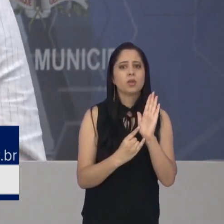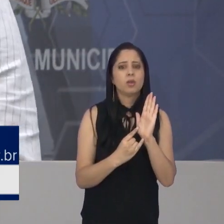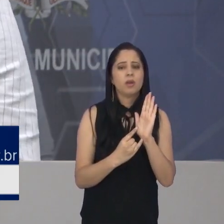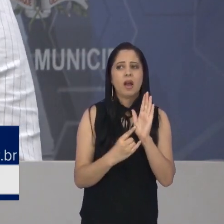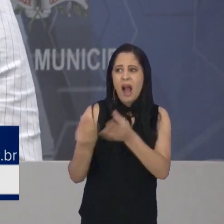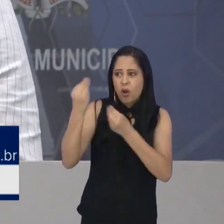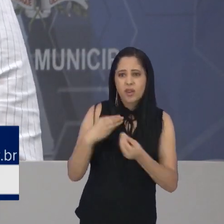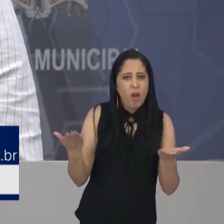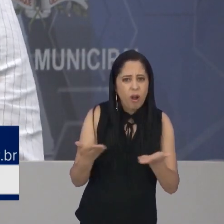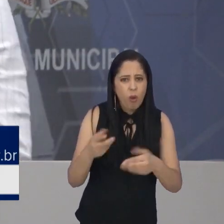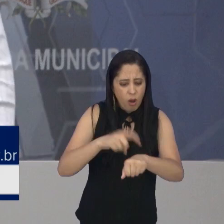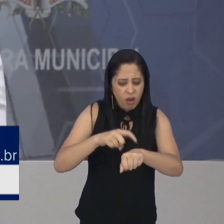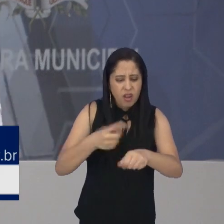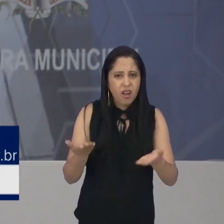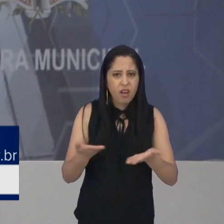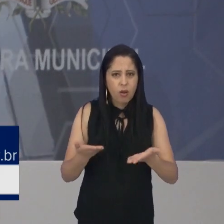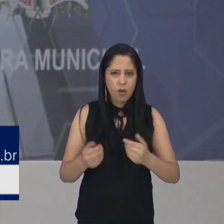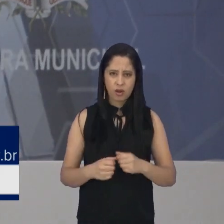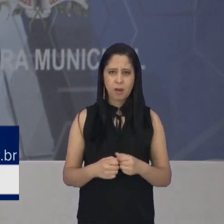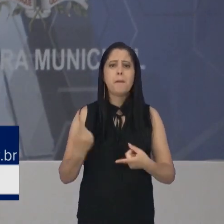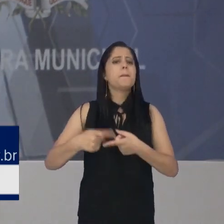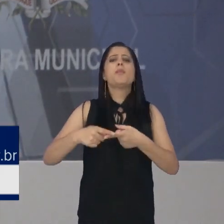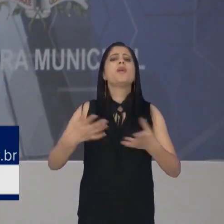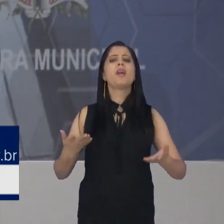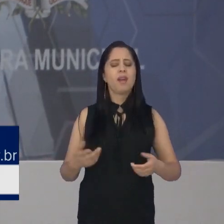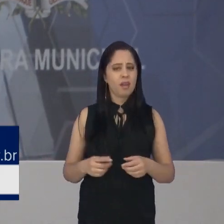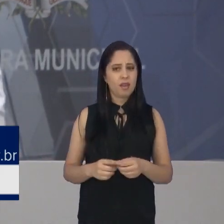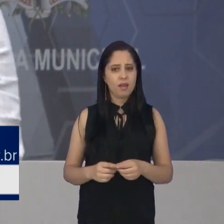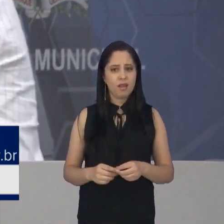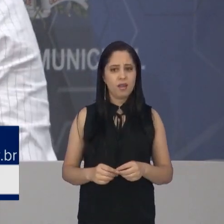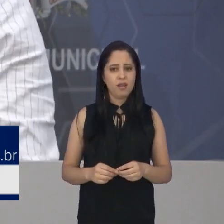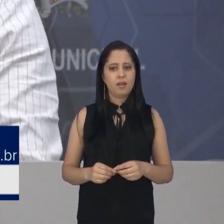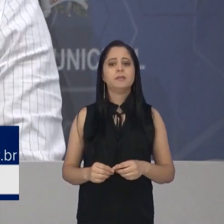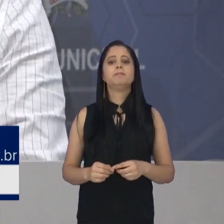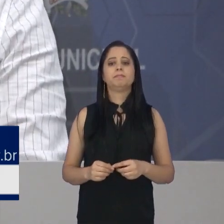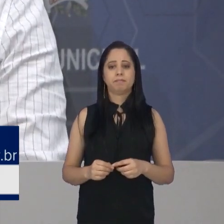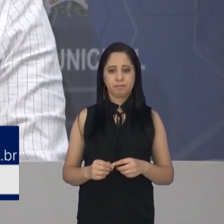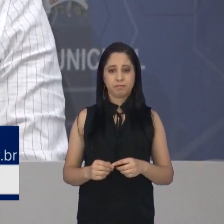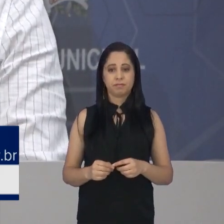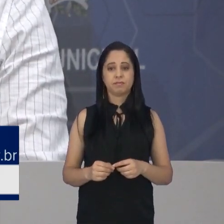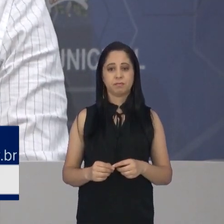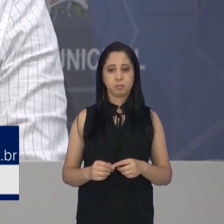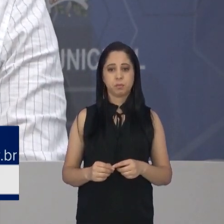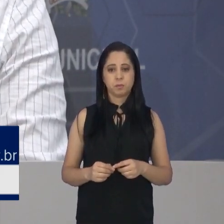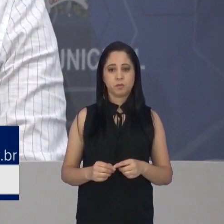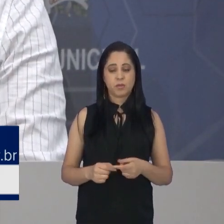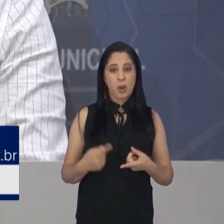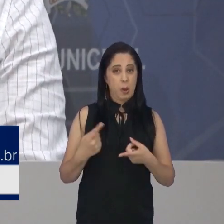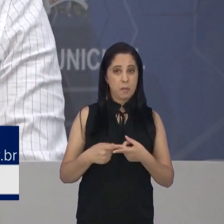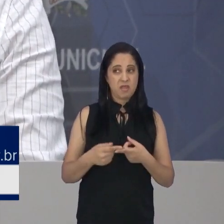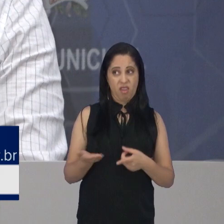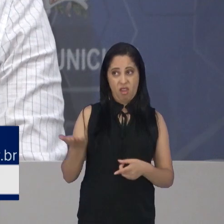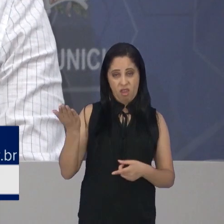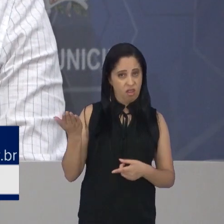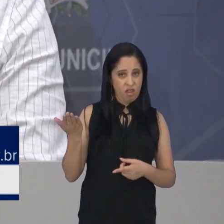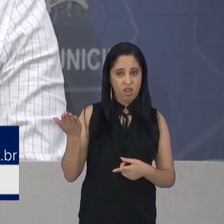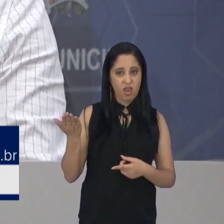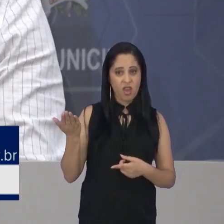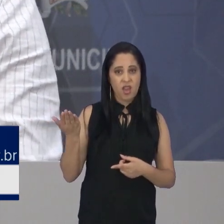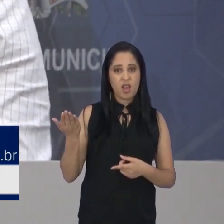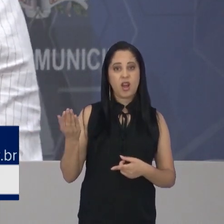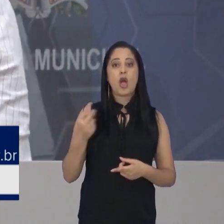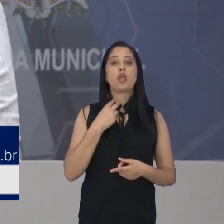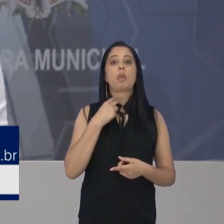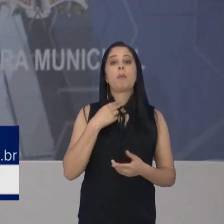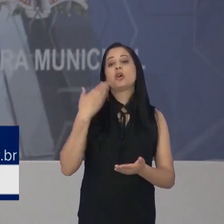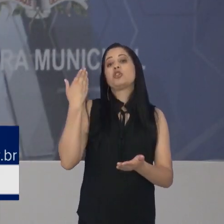agora. Para quê? Para que a gente para que ele não perdesse o